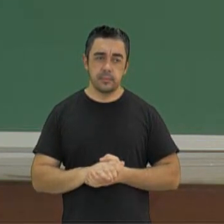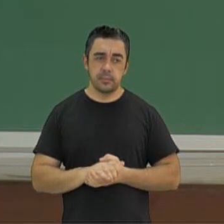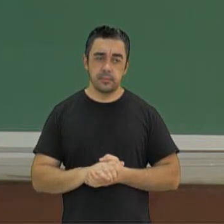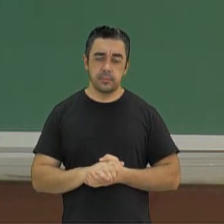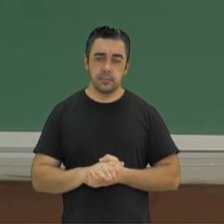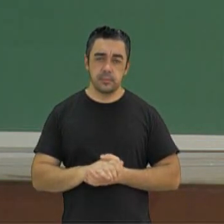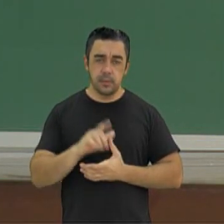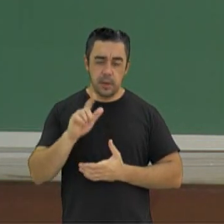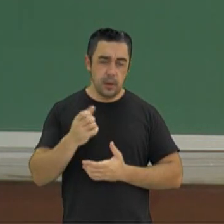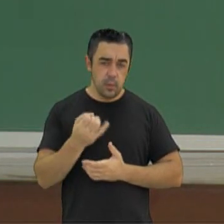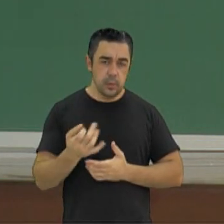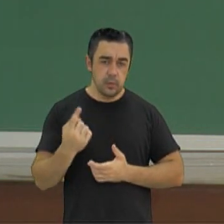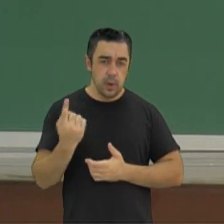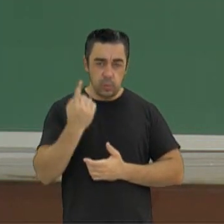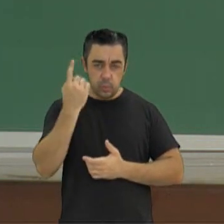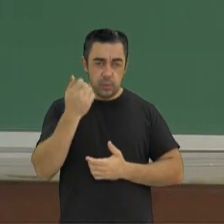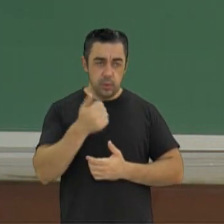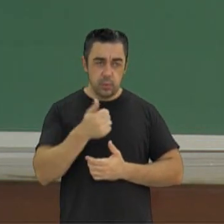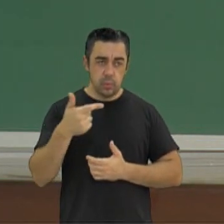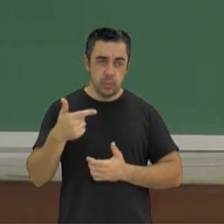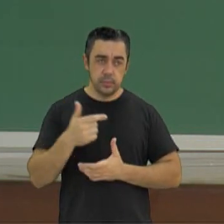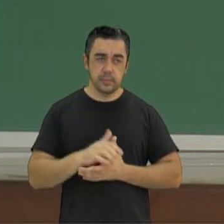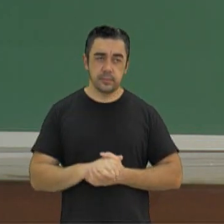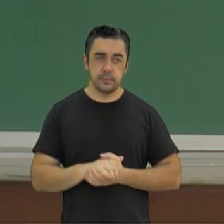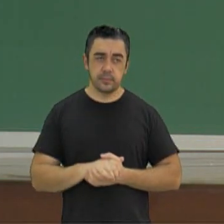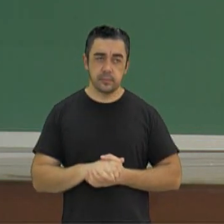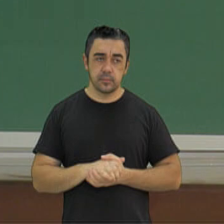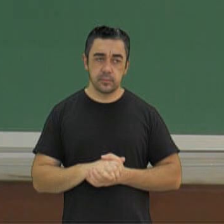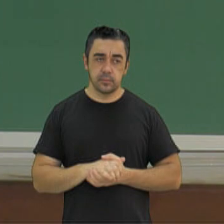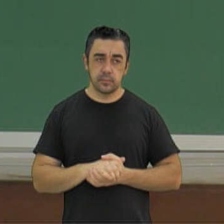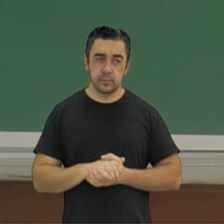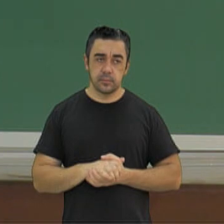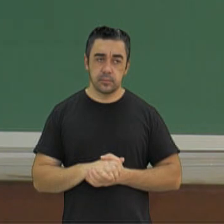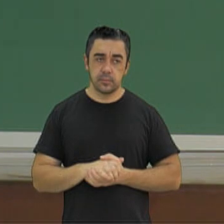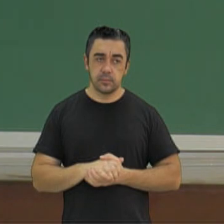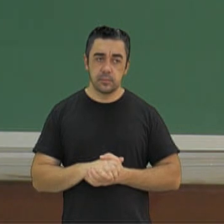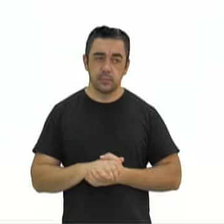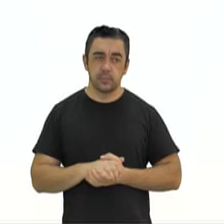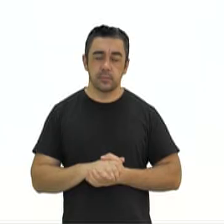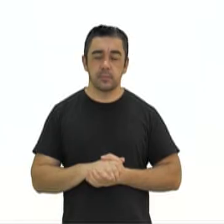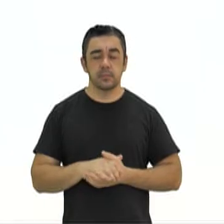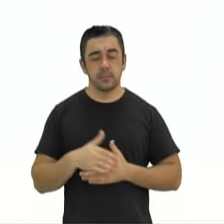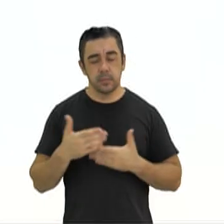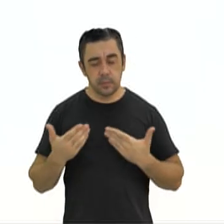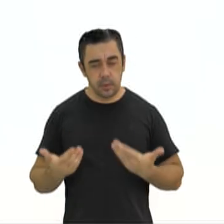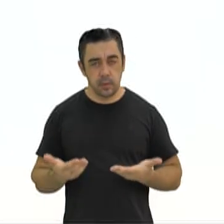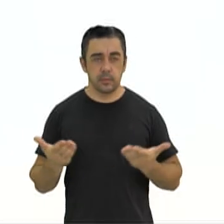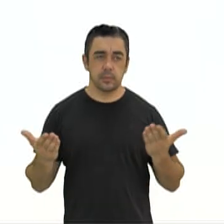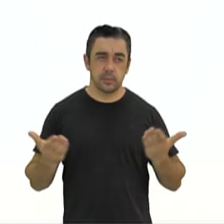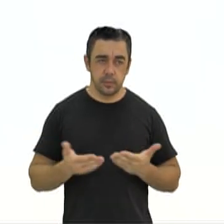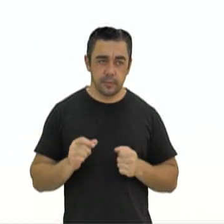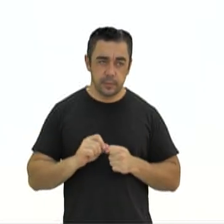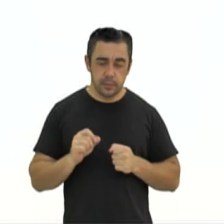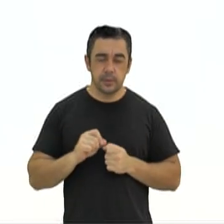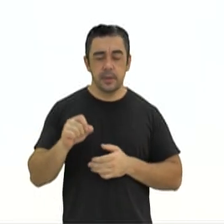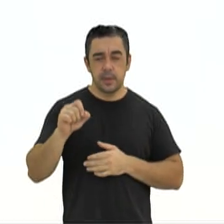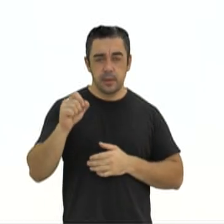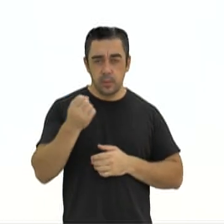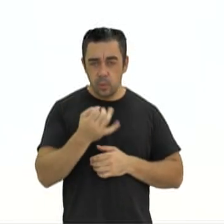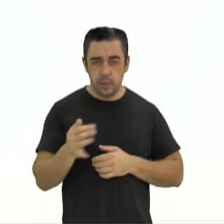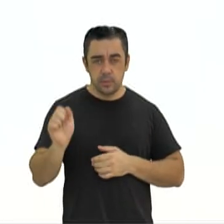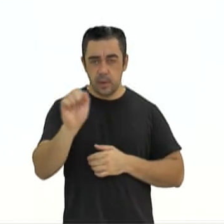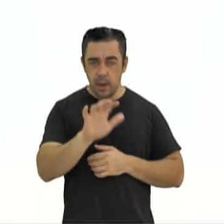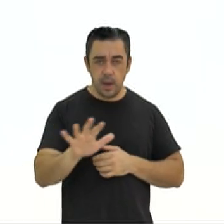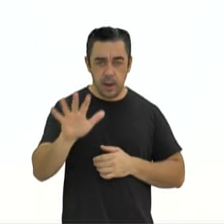de altura de 12. Então, como eu tenho a altura de 12, agora eu vou calcular a área do trapézio